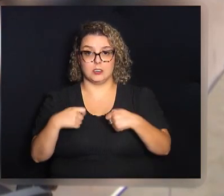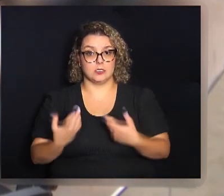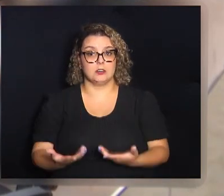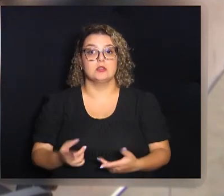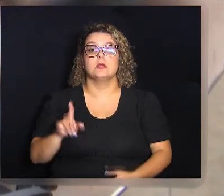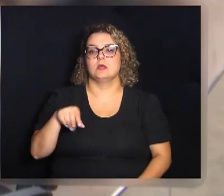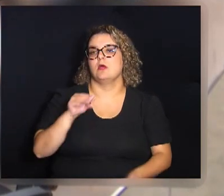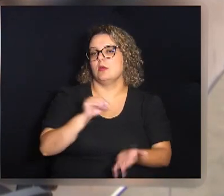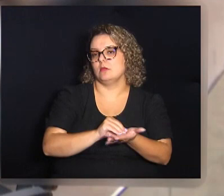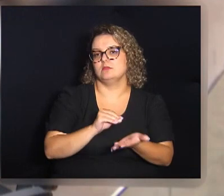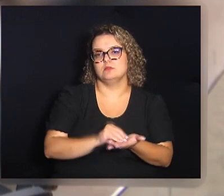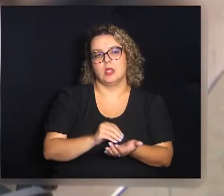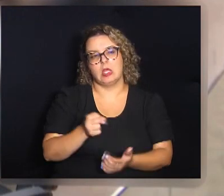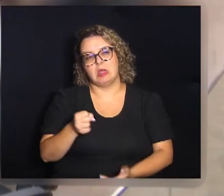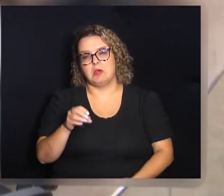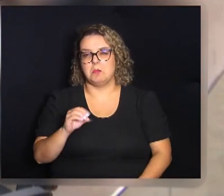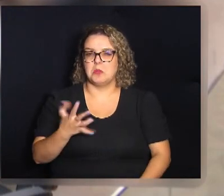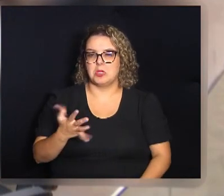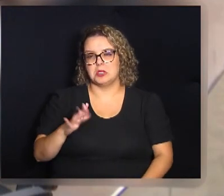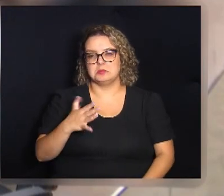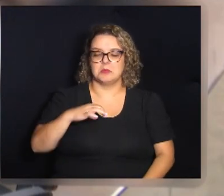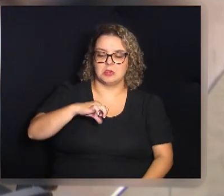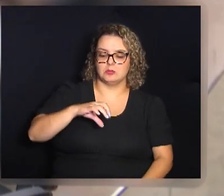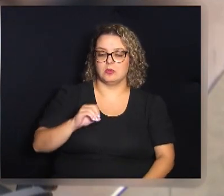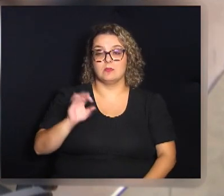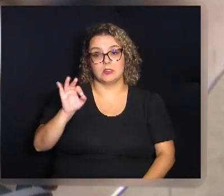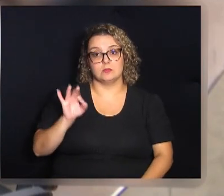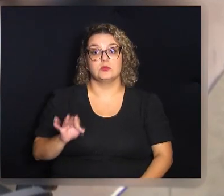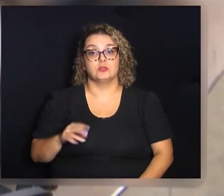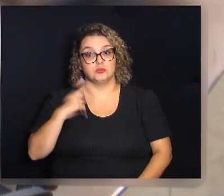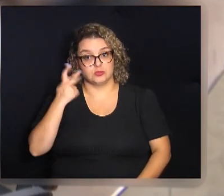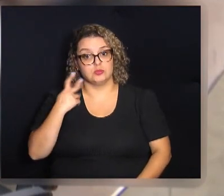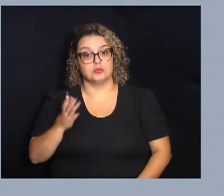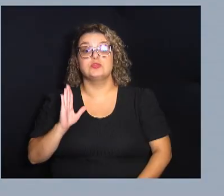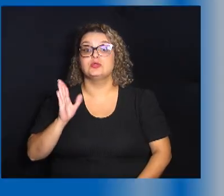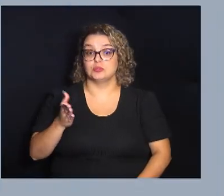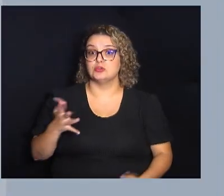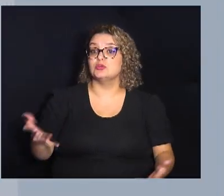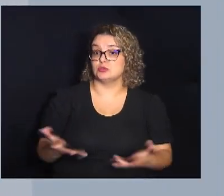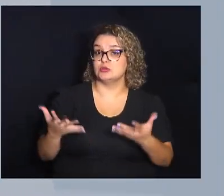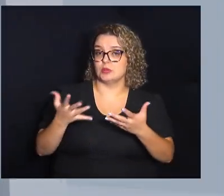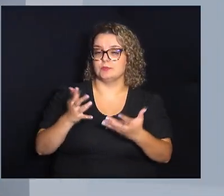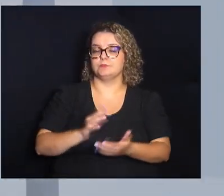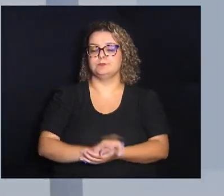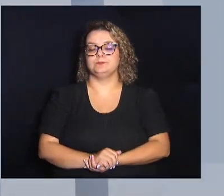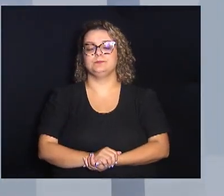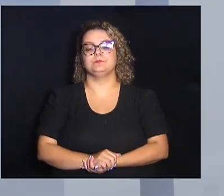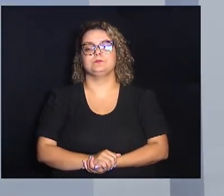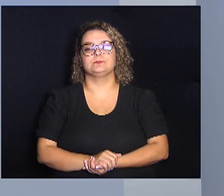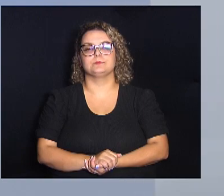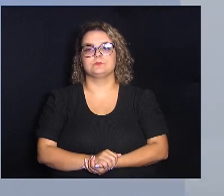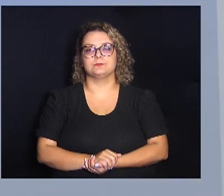em 80%, 90% dos políticos que já impulsionam.